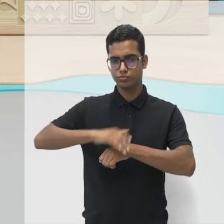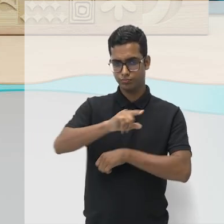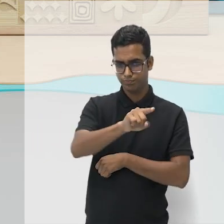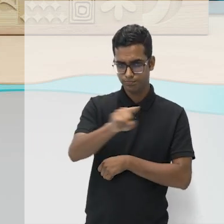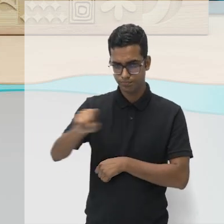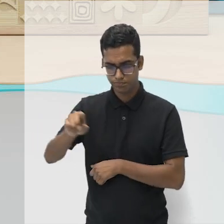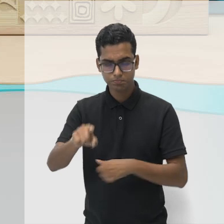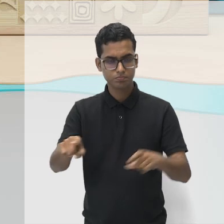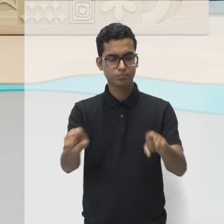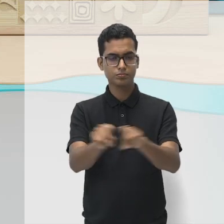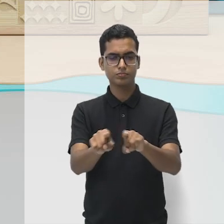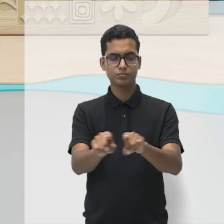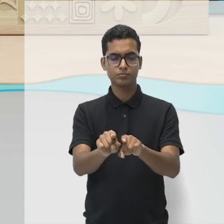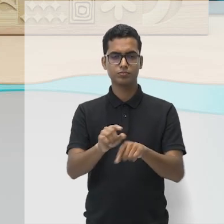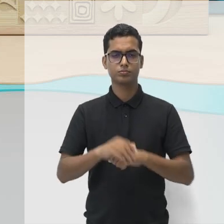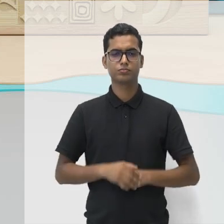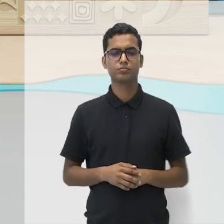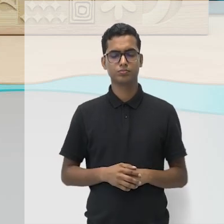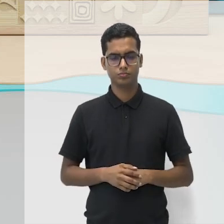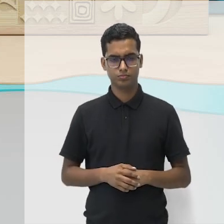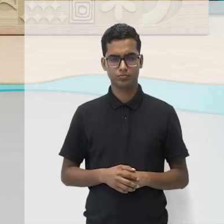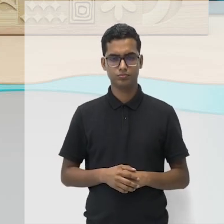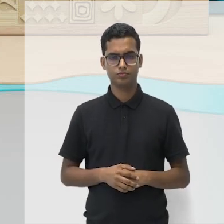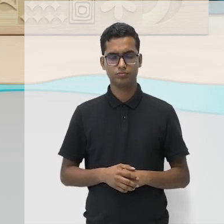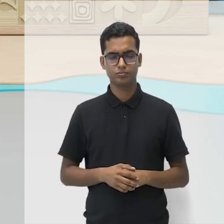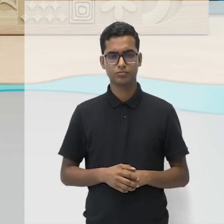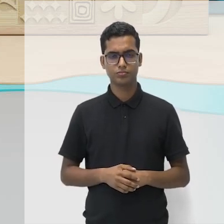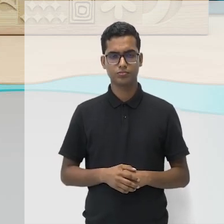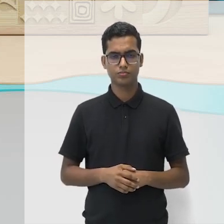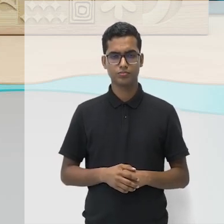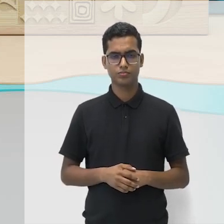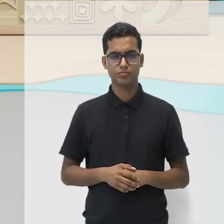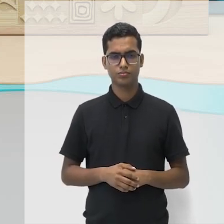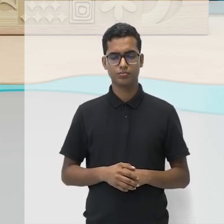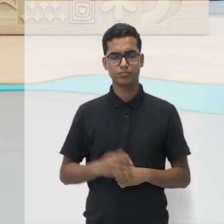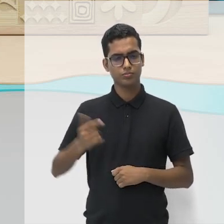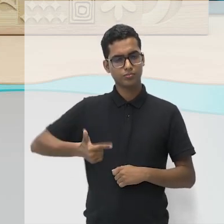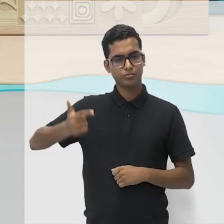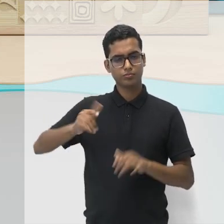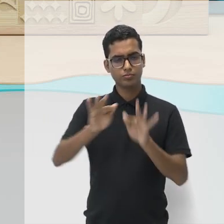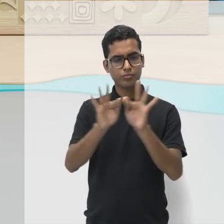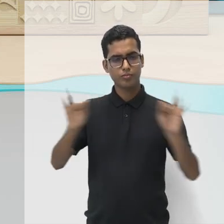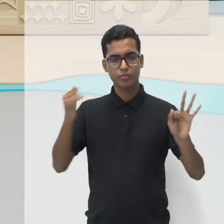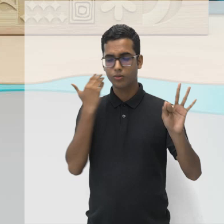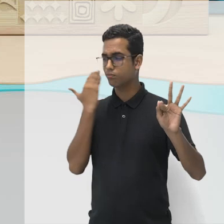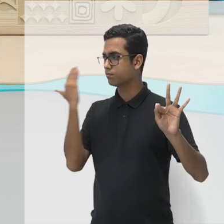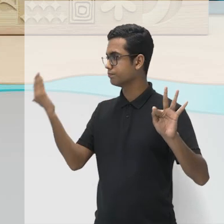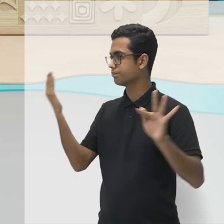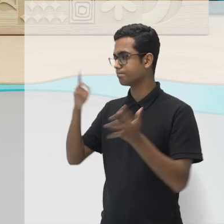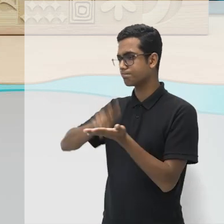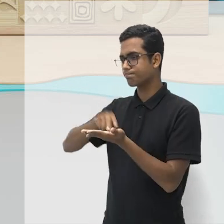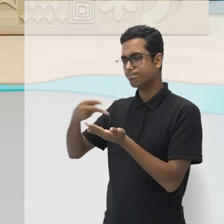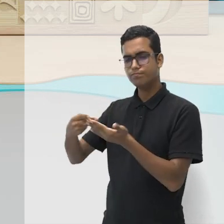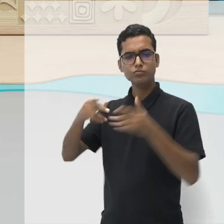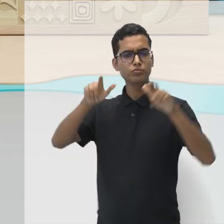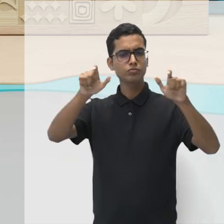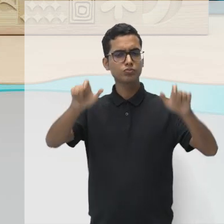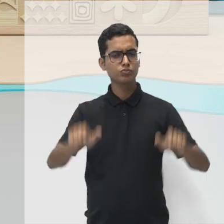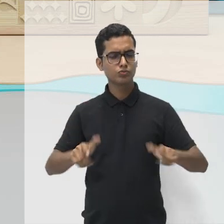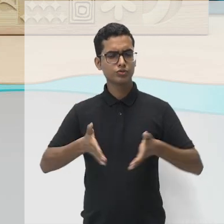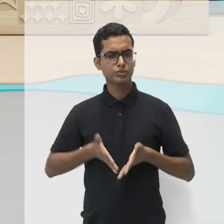sequência nós vamos ter, olha só, place of birth. Place of birth, local de nascimento. A palavrinha birth